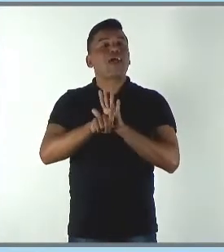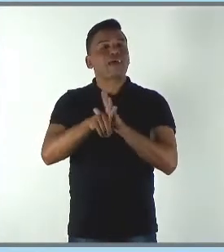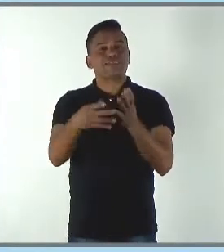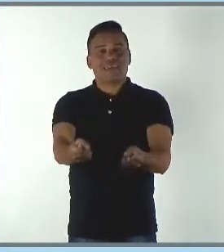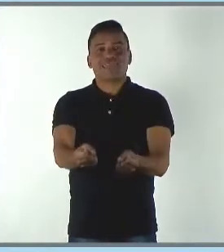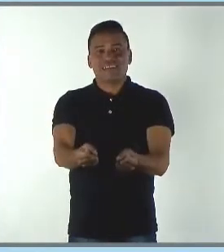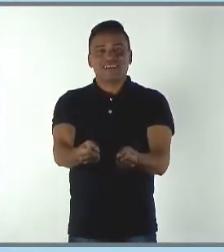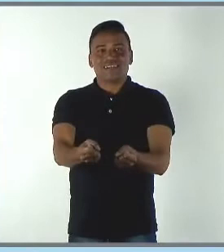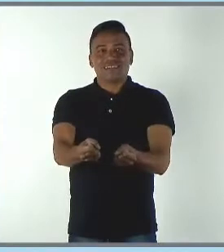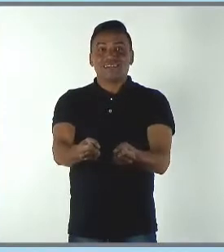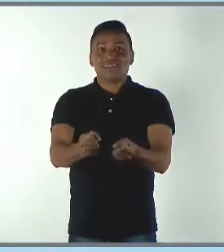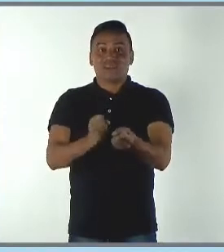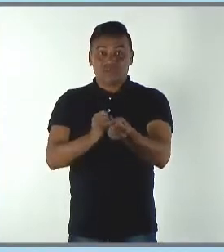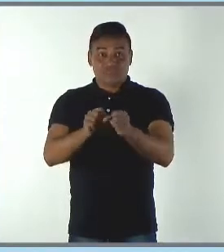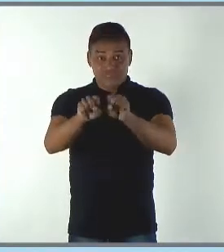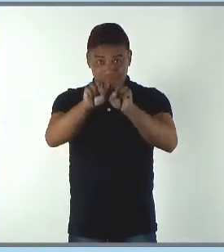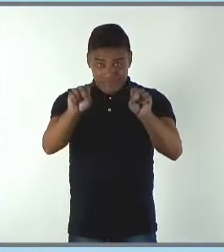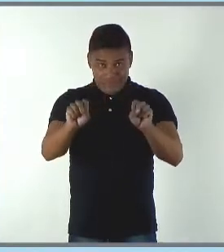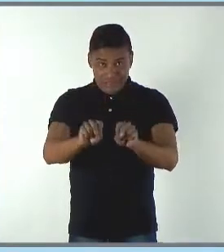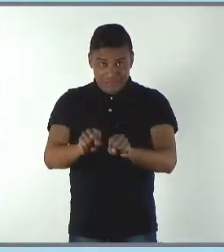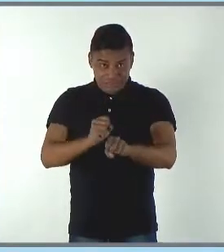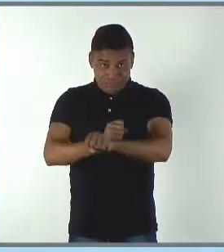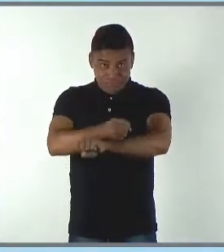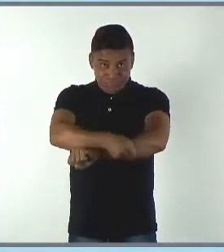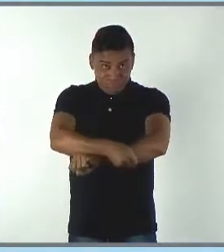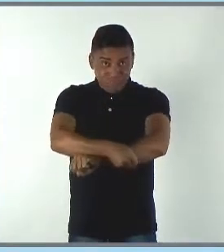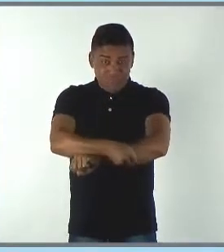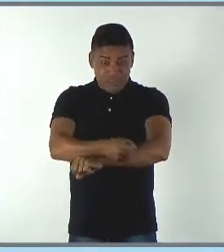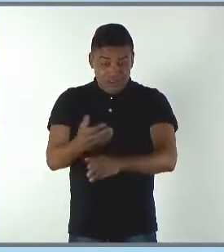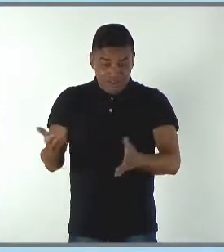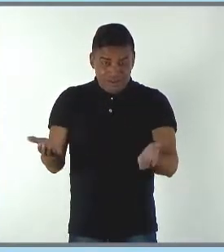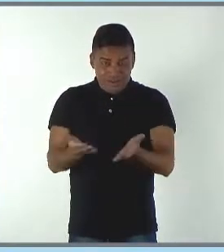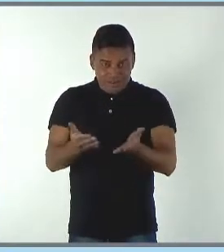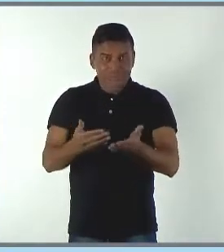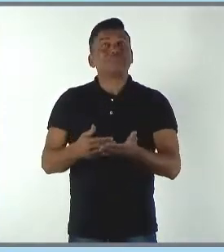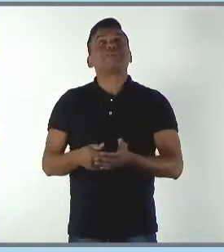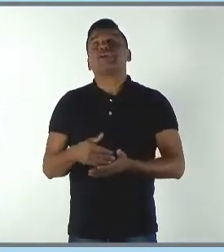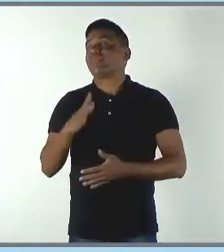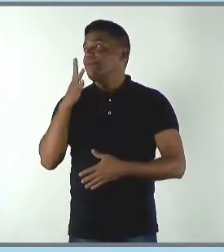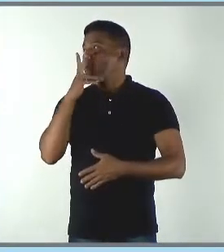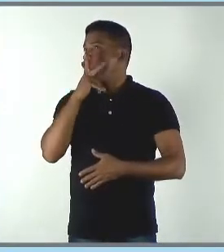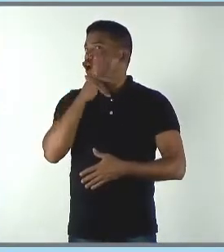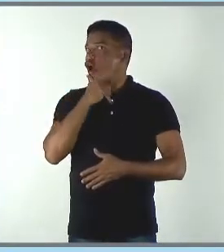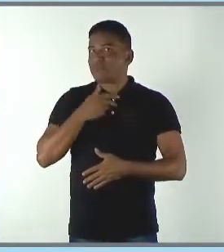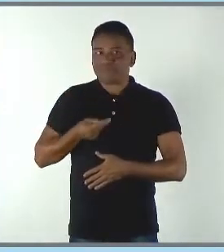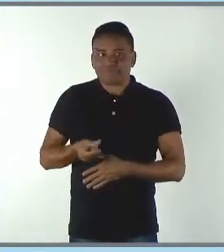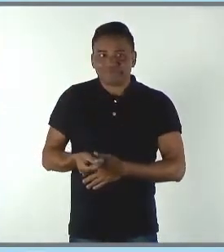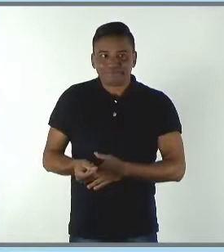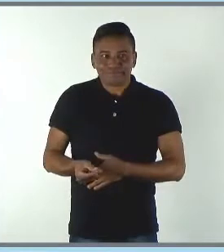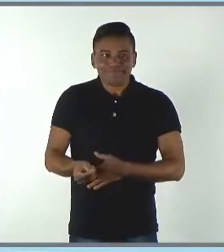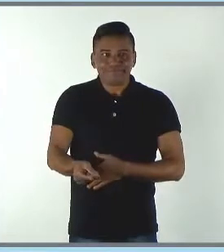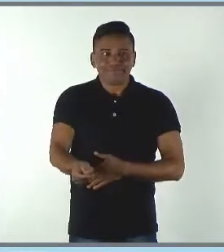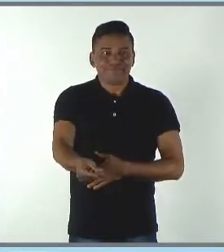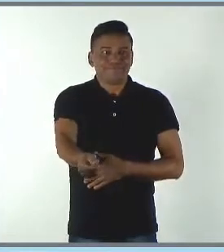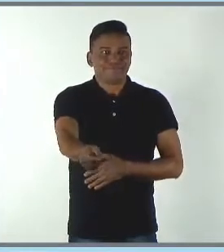o sistema da escravidão moderna durou um tempo tão largo, tão extenso. Ainda que houvessem